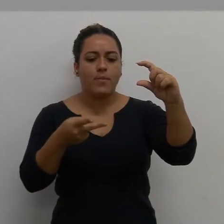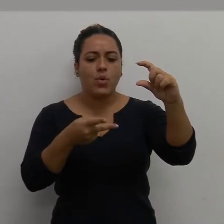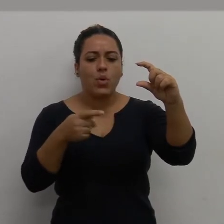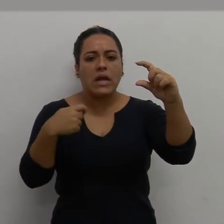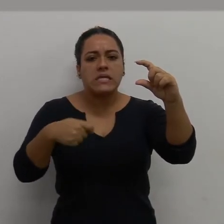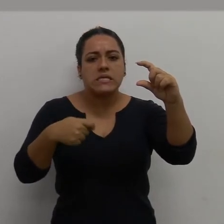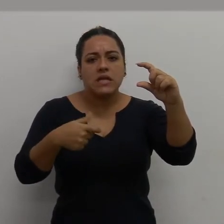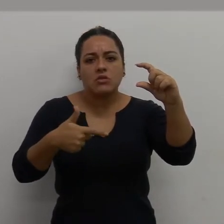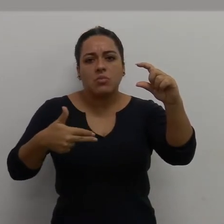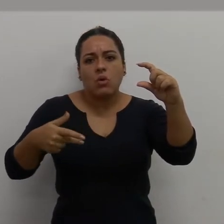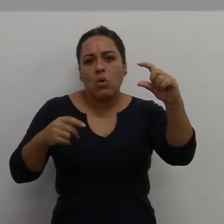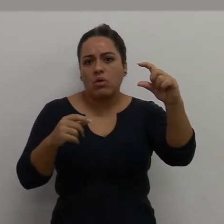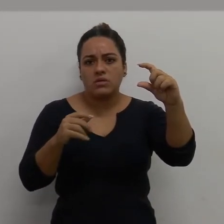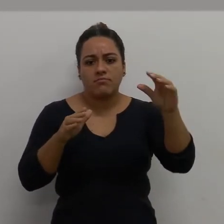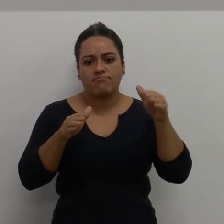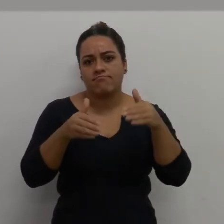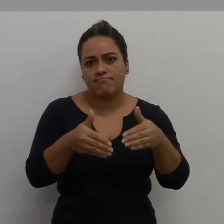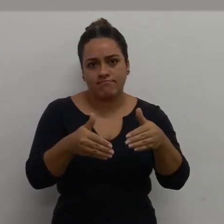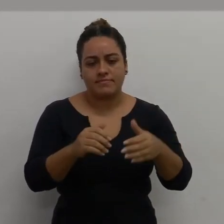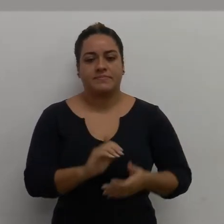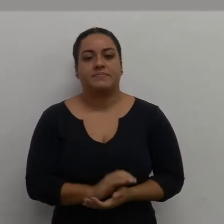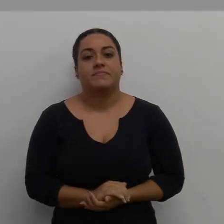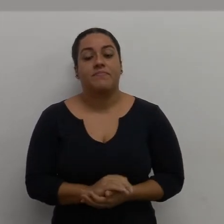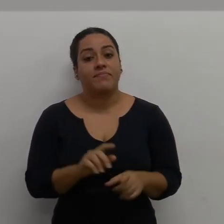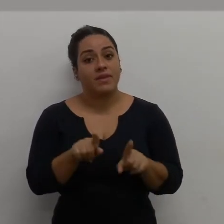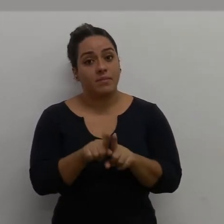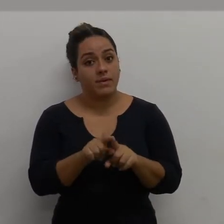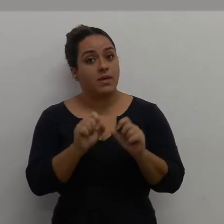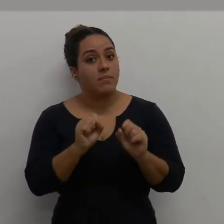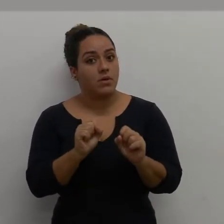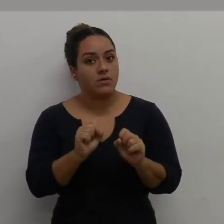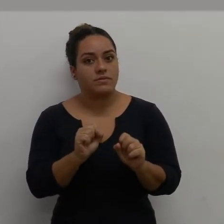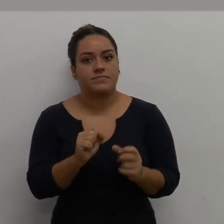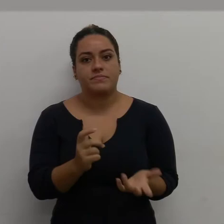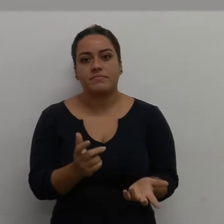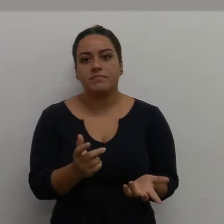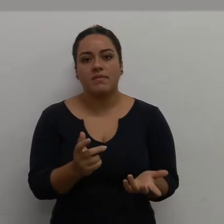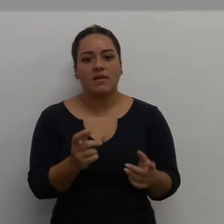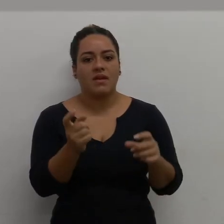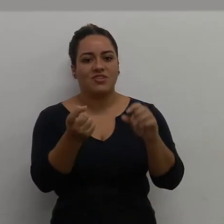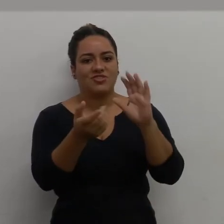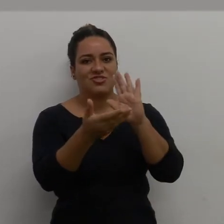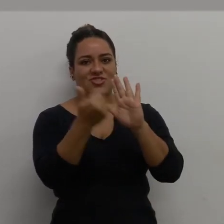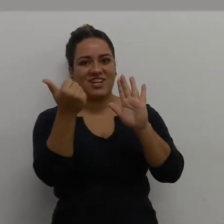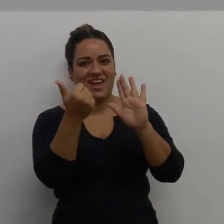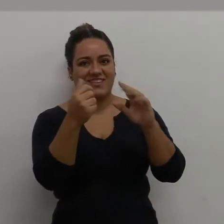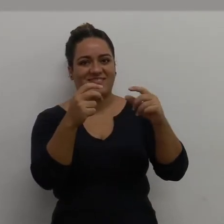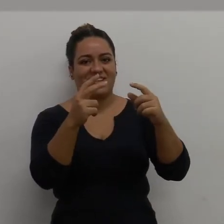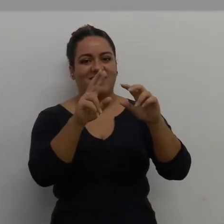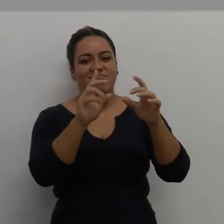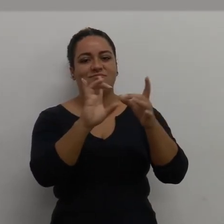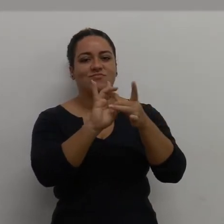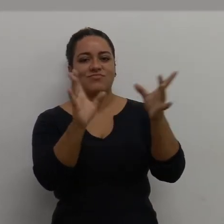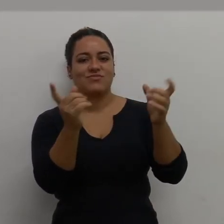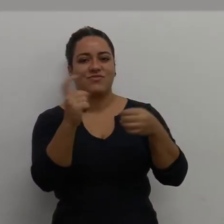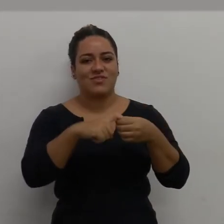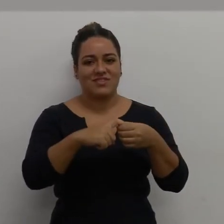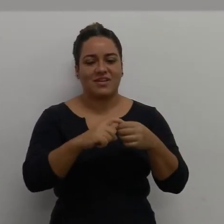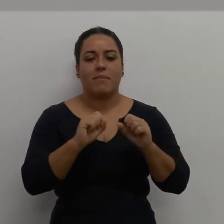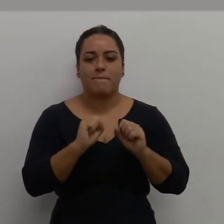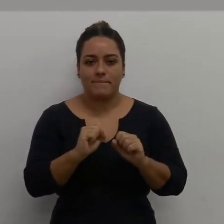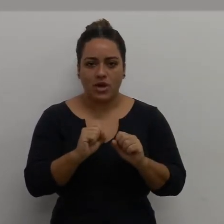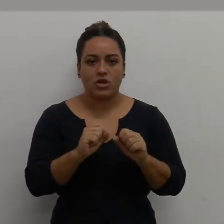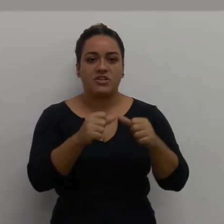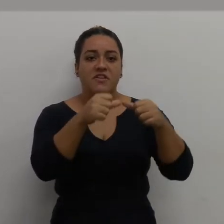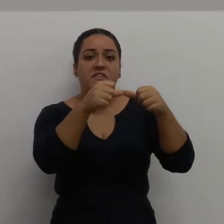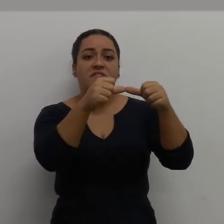enfim, para qualquer tipo de necessidade nesse sentido. Eu também posso, que eu vou desfazer, botão desfazer, também